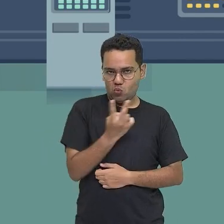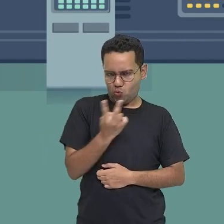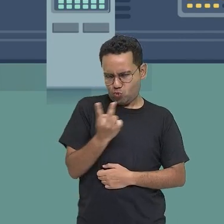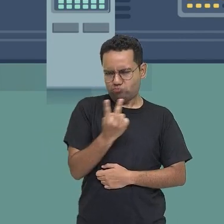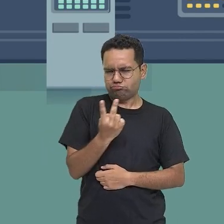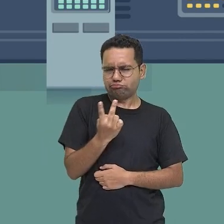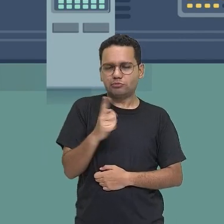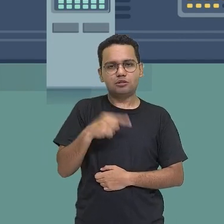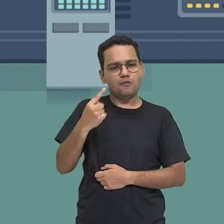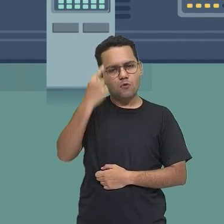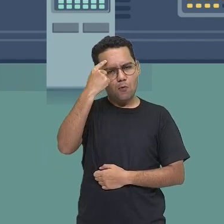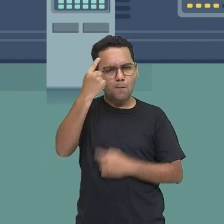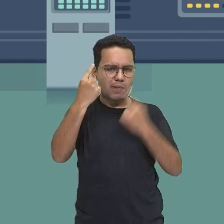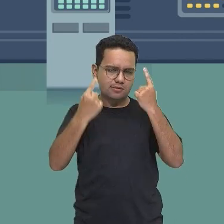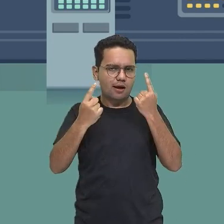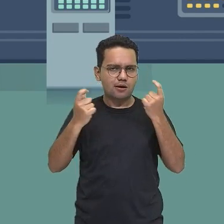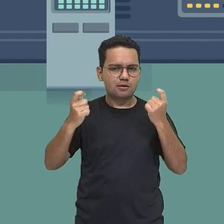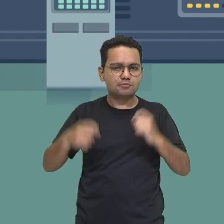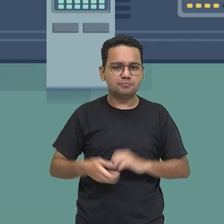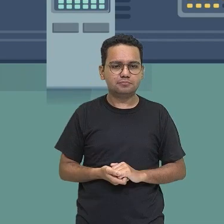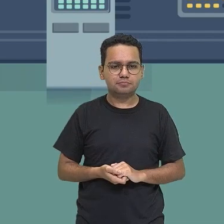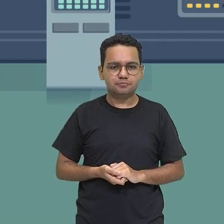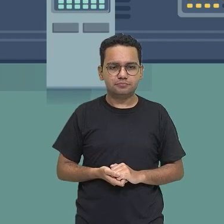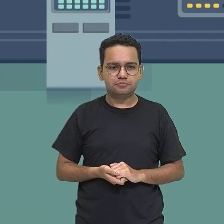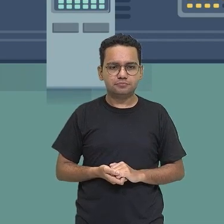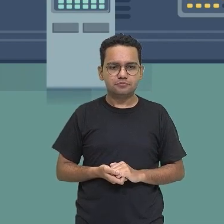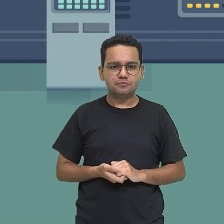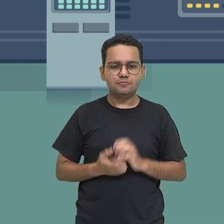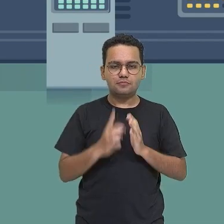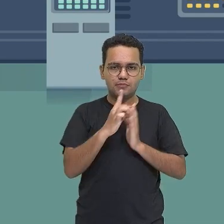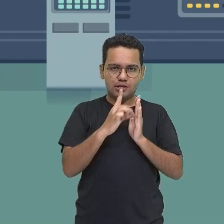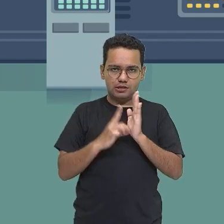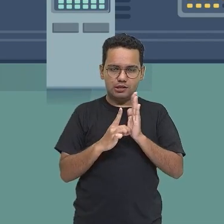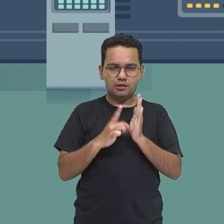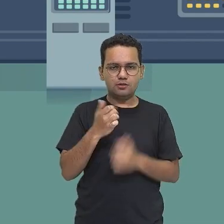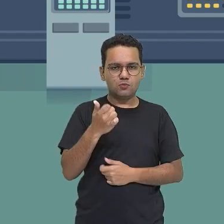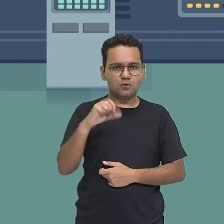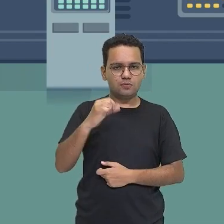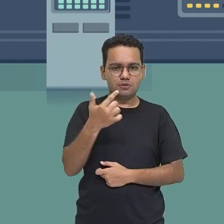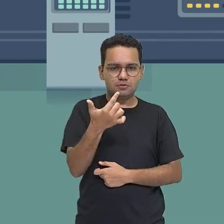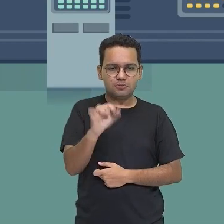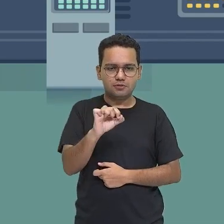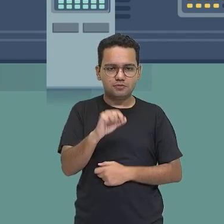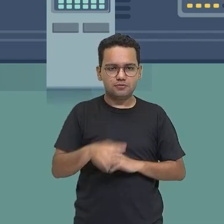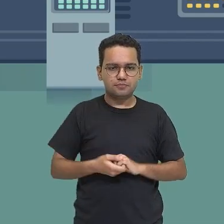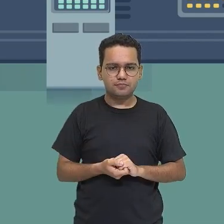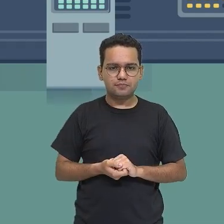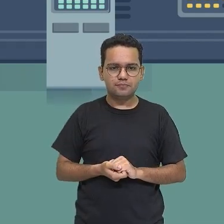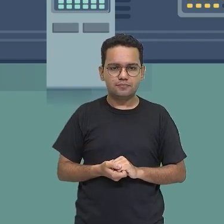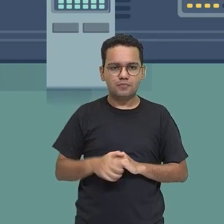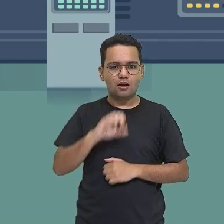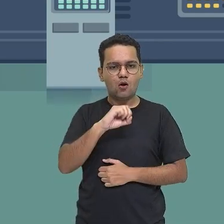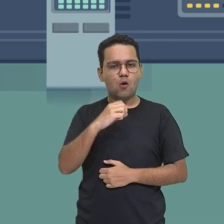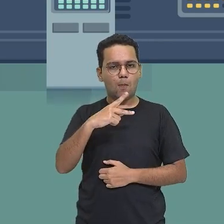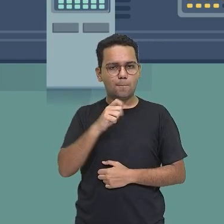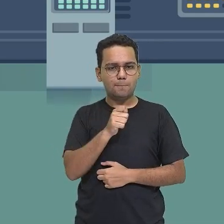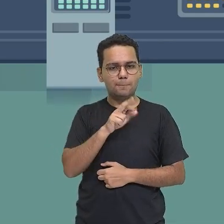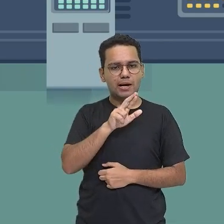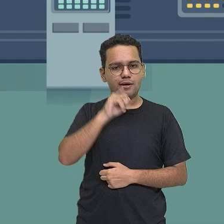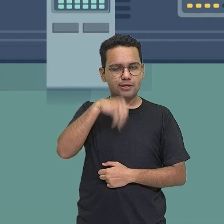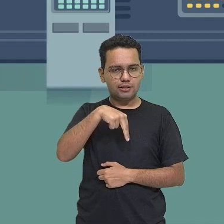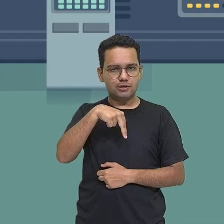hipótese de Oparin e Haldane, na década de 1920, Alexander